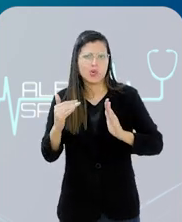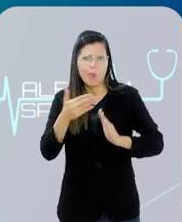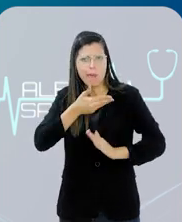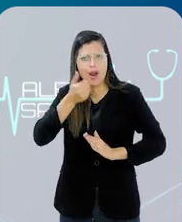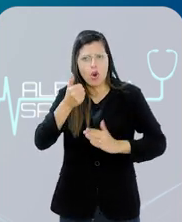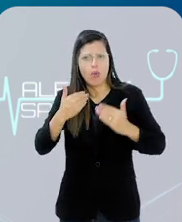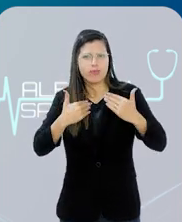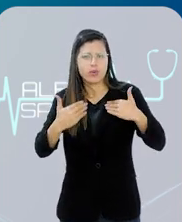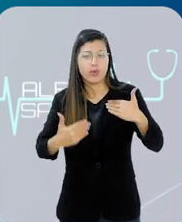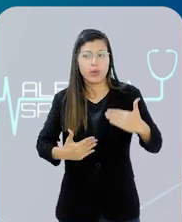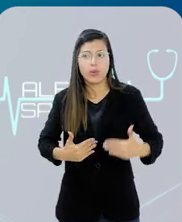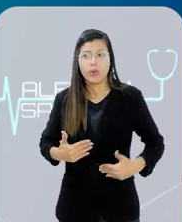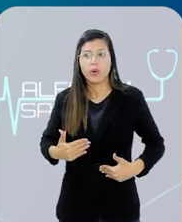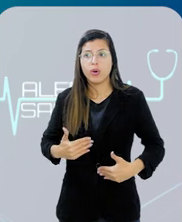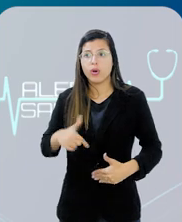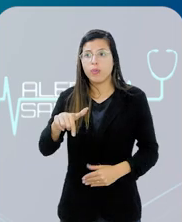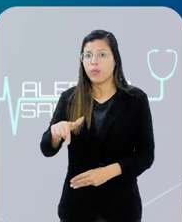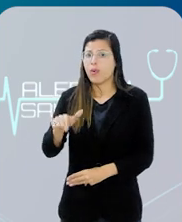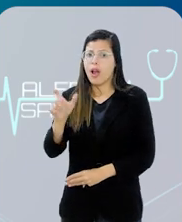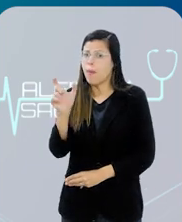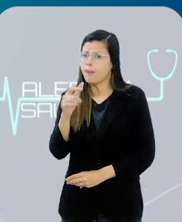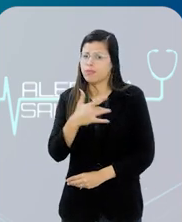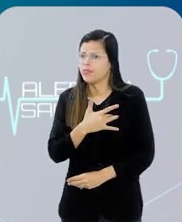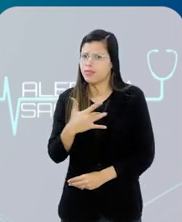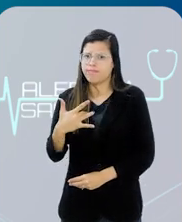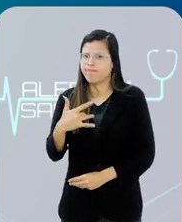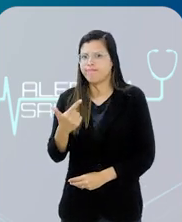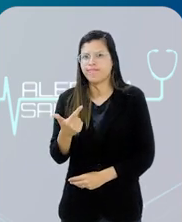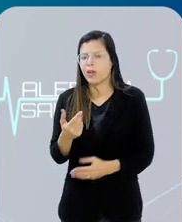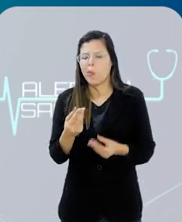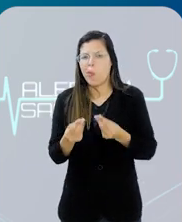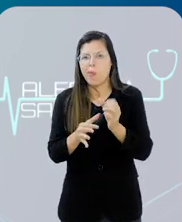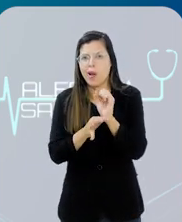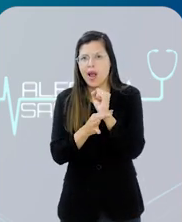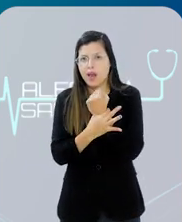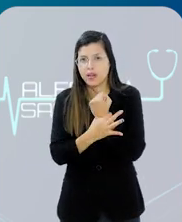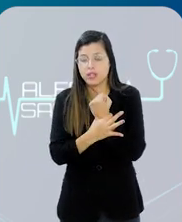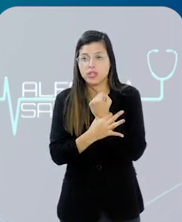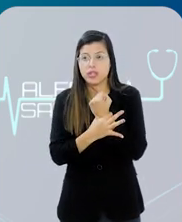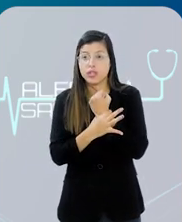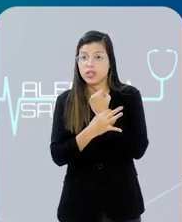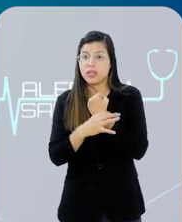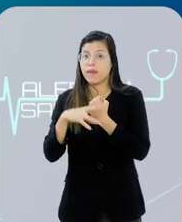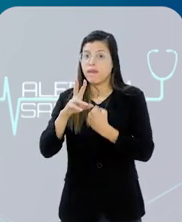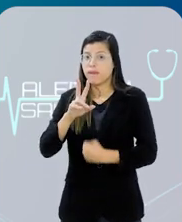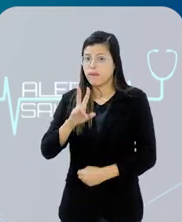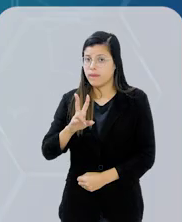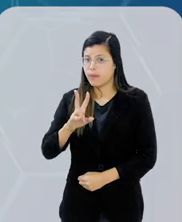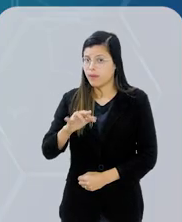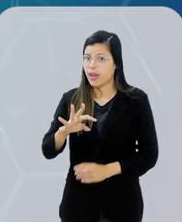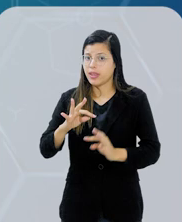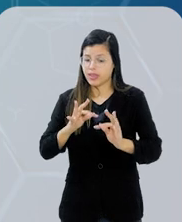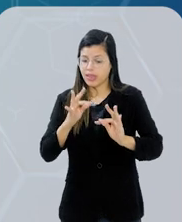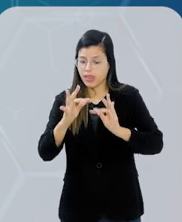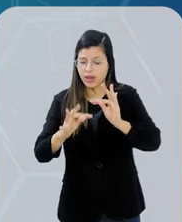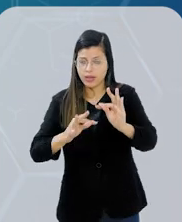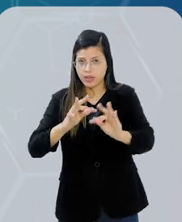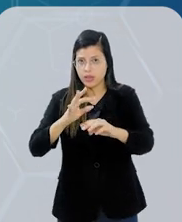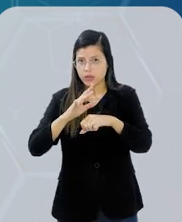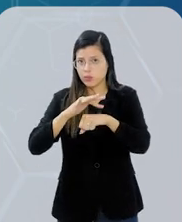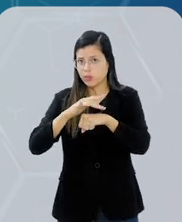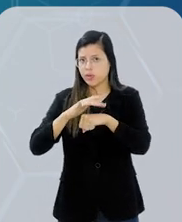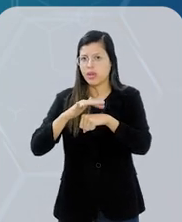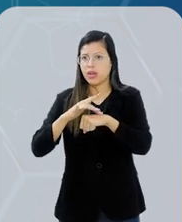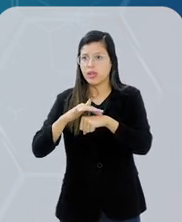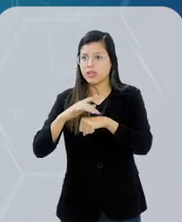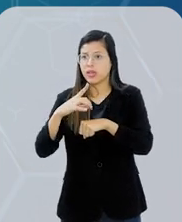dela. Isso a saúde suplementar não tem como garantia. A saúde suplementar ela vai tratar a doença que essa paciente